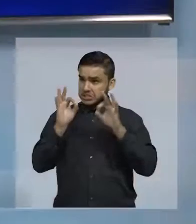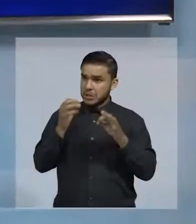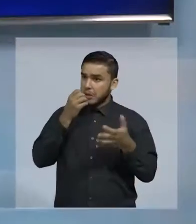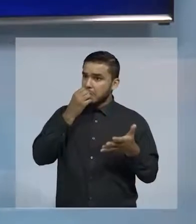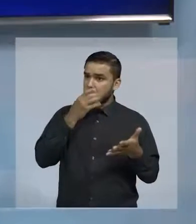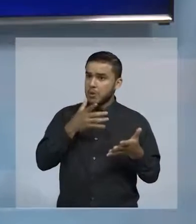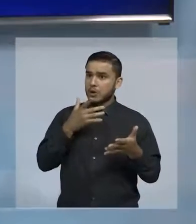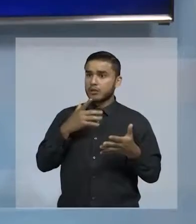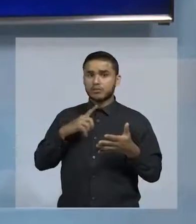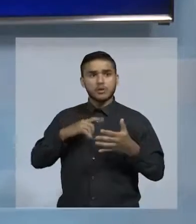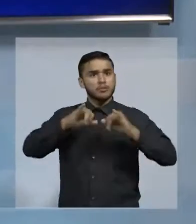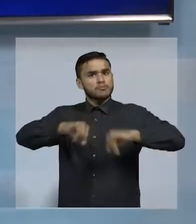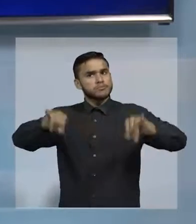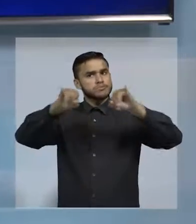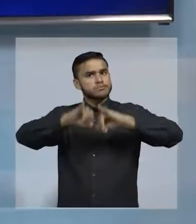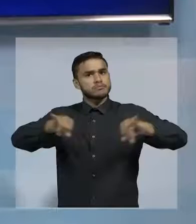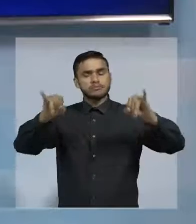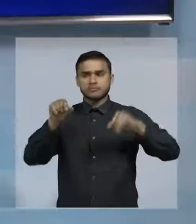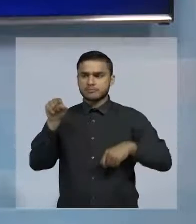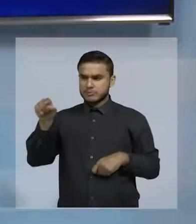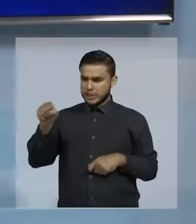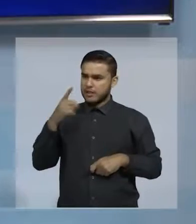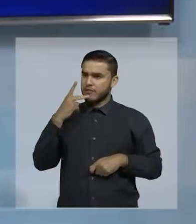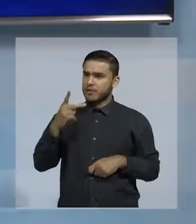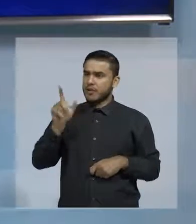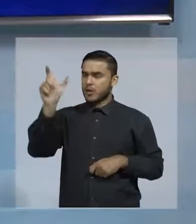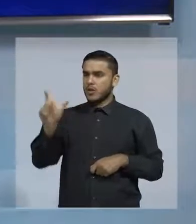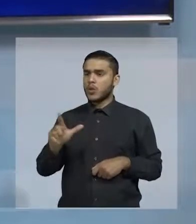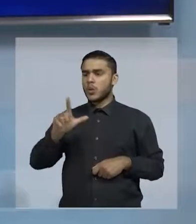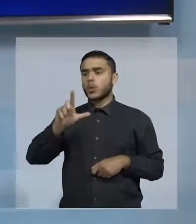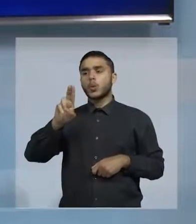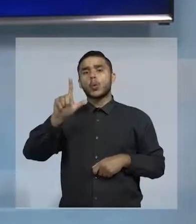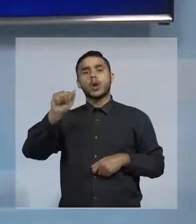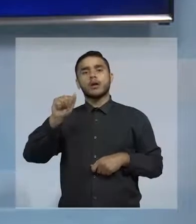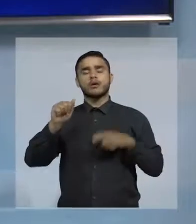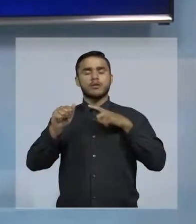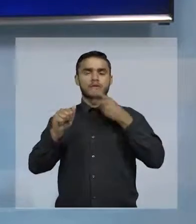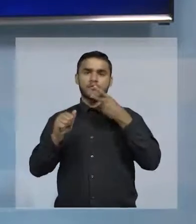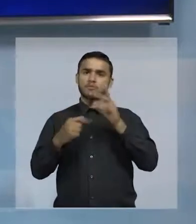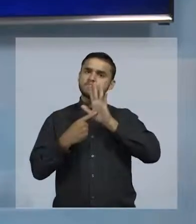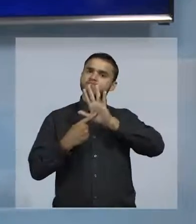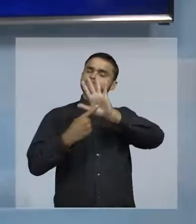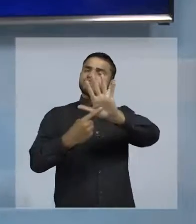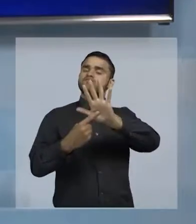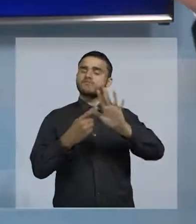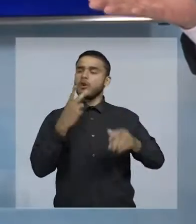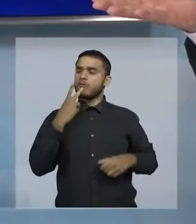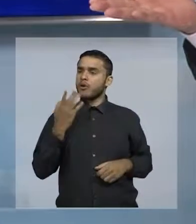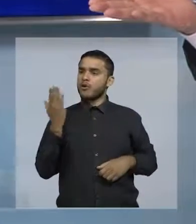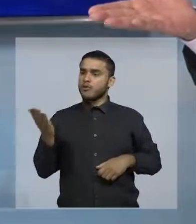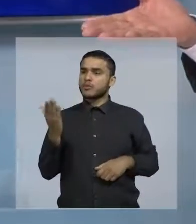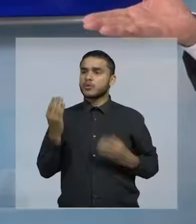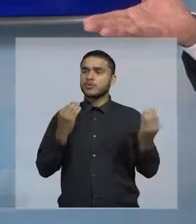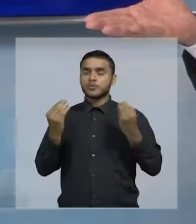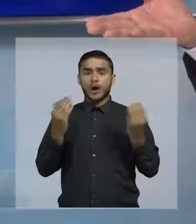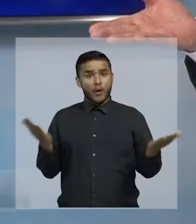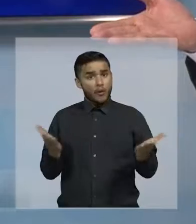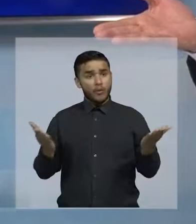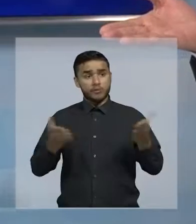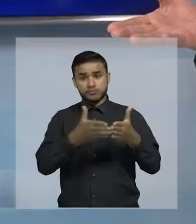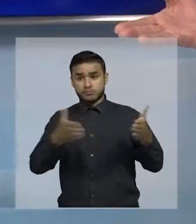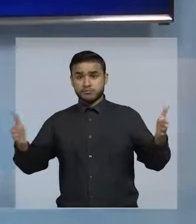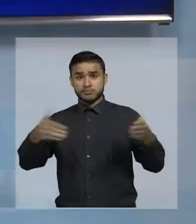nisso. O fato é que há uma campanha que o coloca sempre, na medida que o evidencia, como está fazendo agora